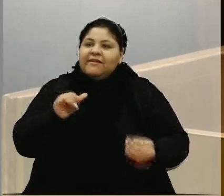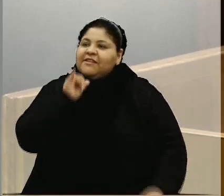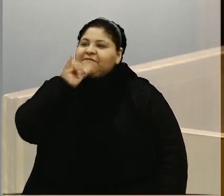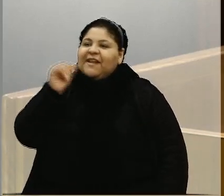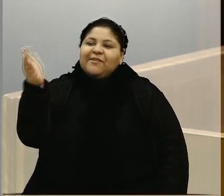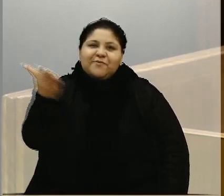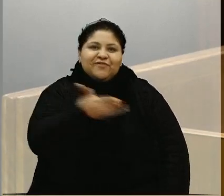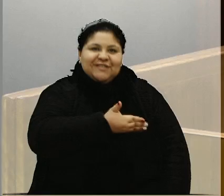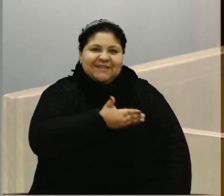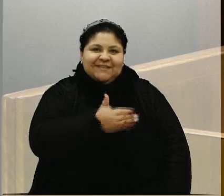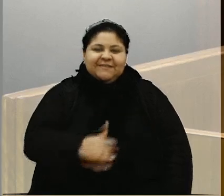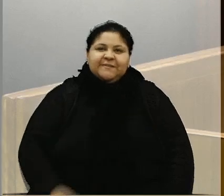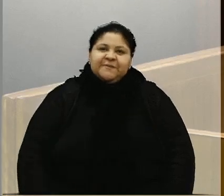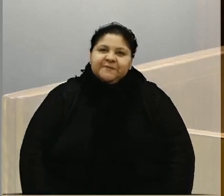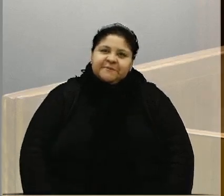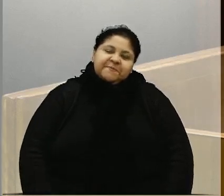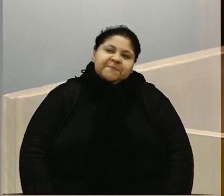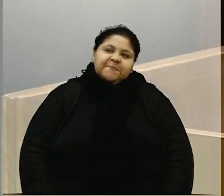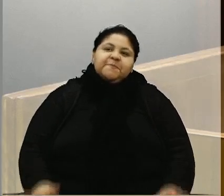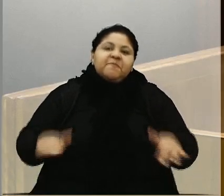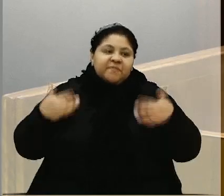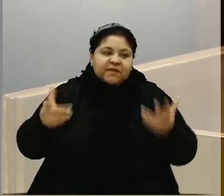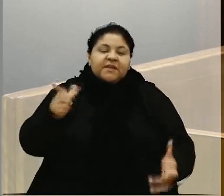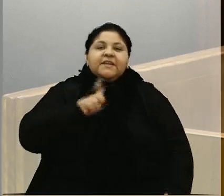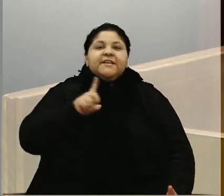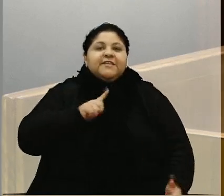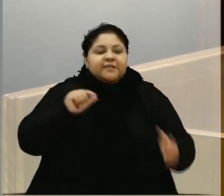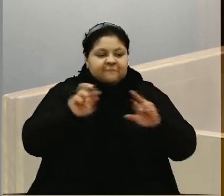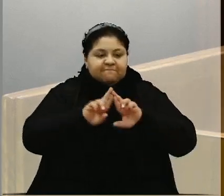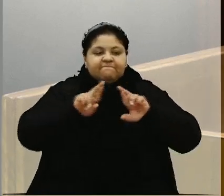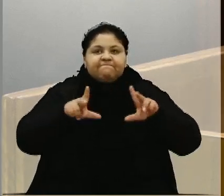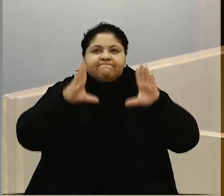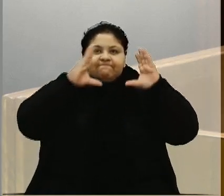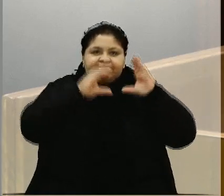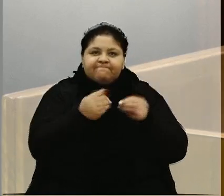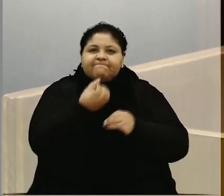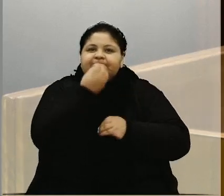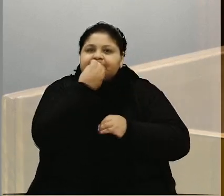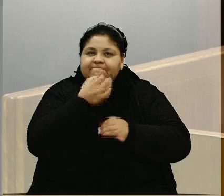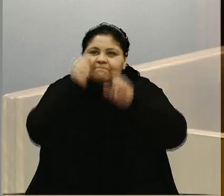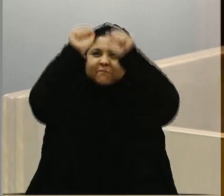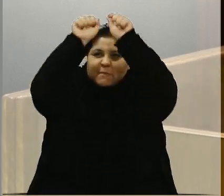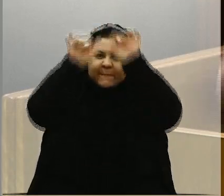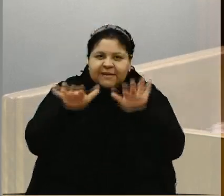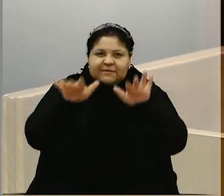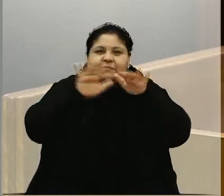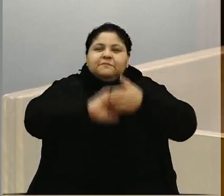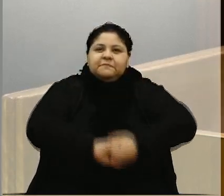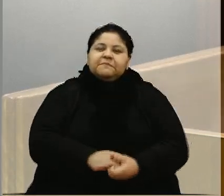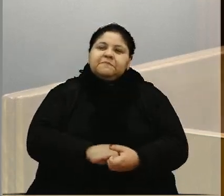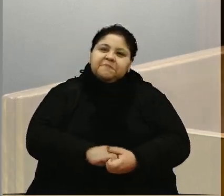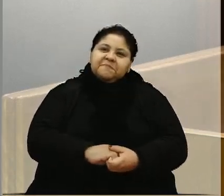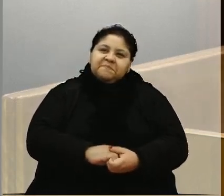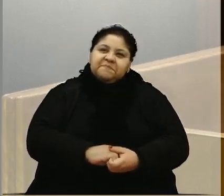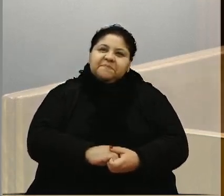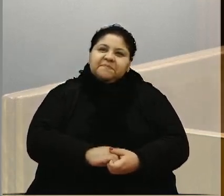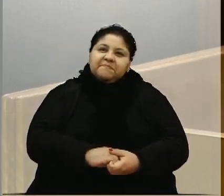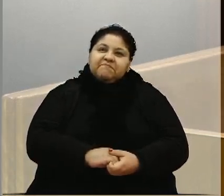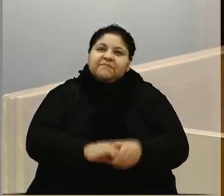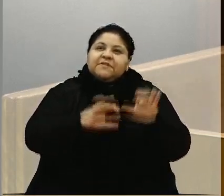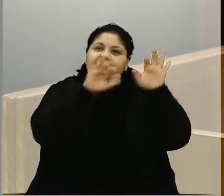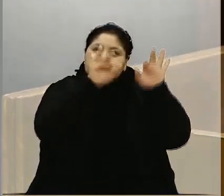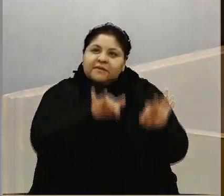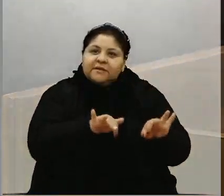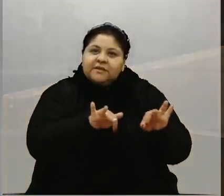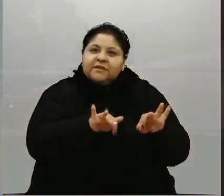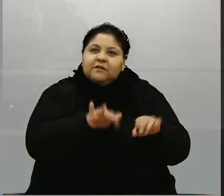vocês. Então, nós temos feito muita diferença e a Noite do Bem tem sido uma bênção. Amém? E para finalizarmos